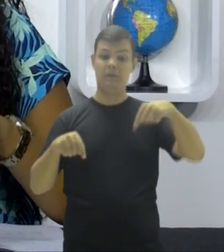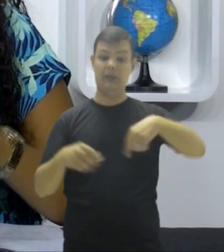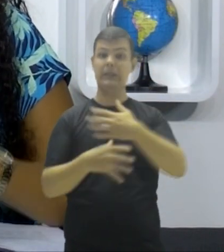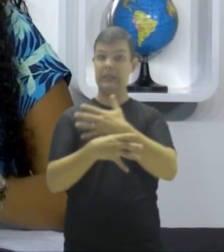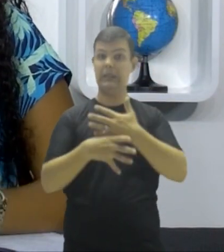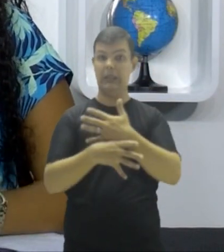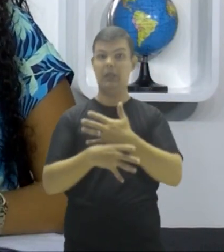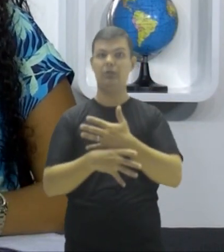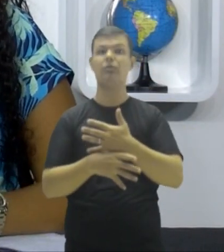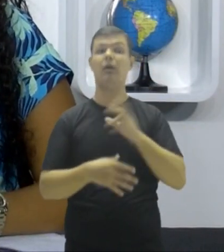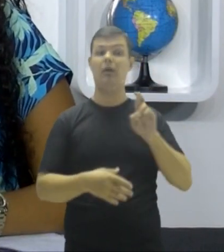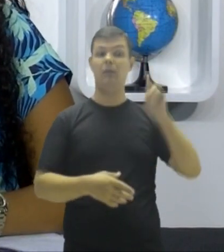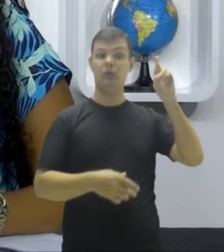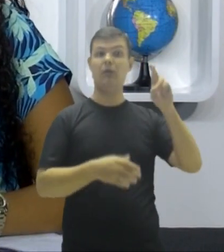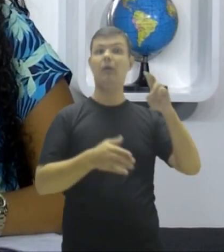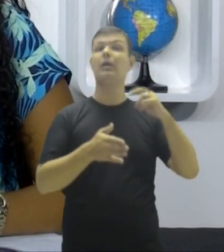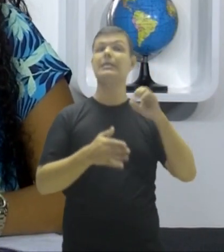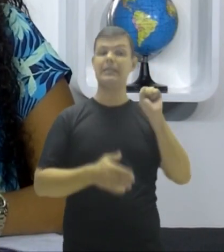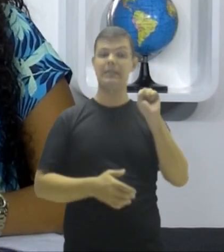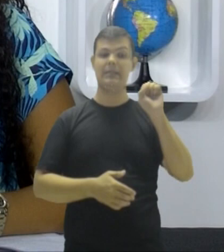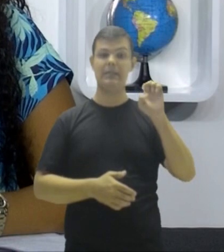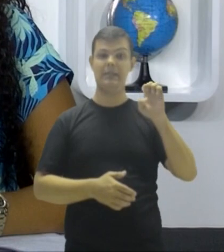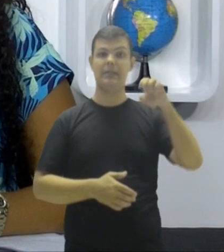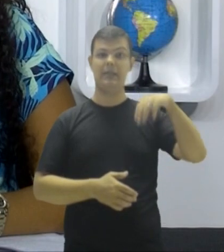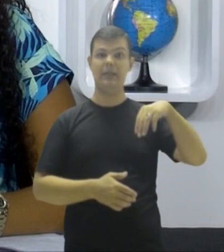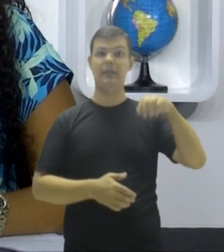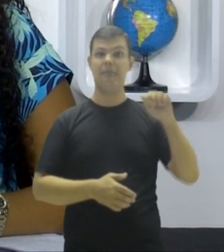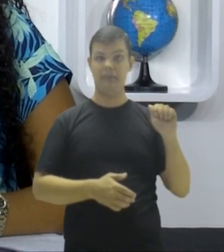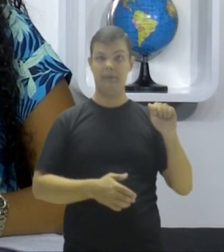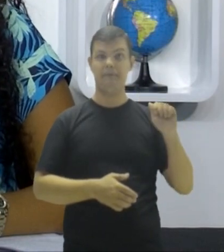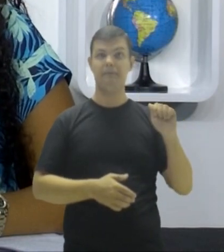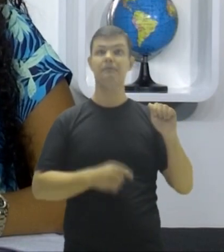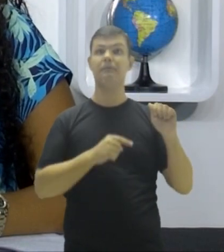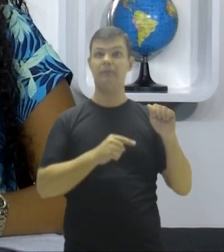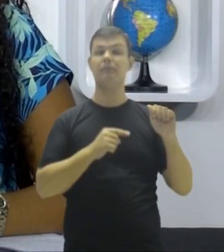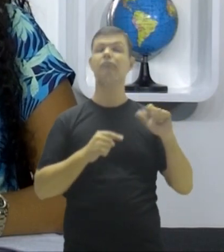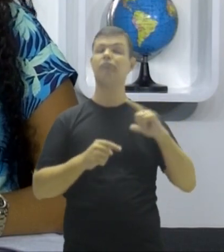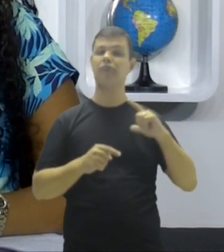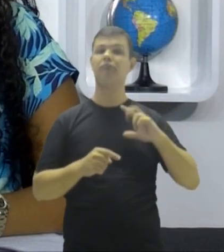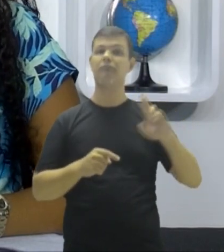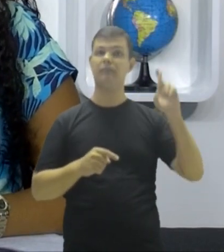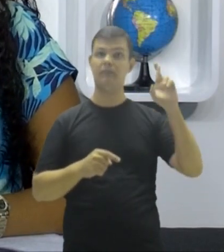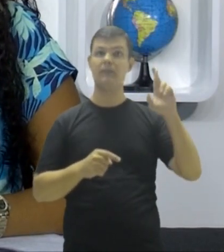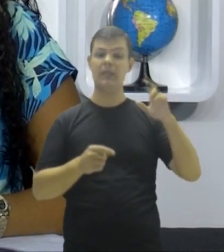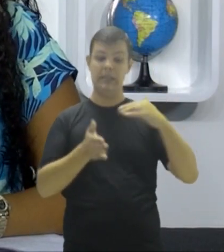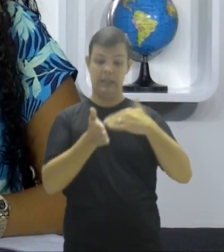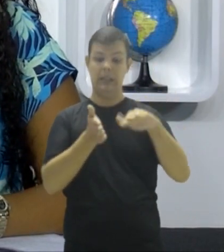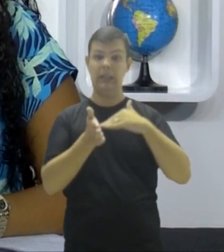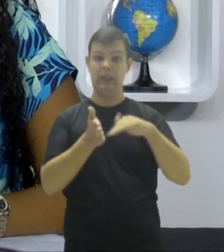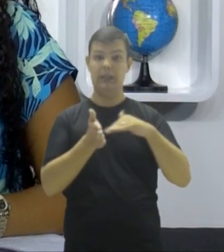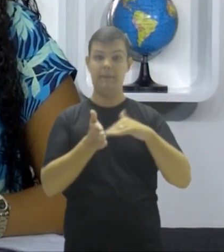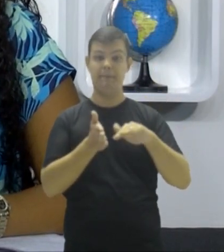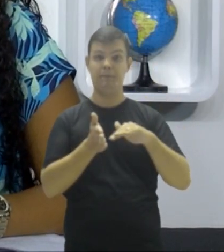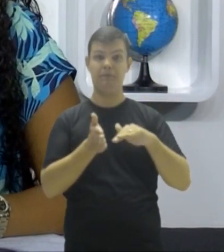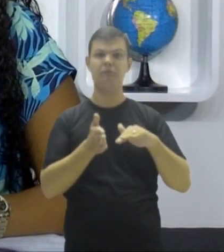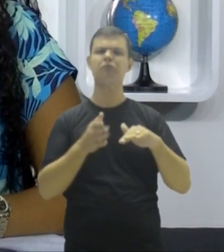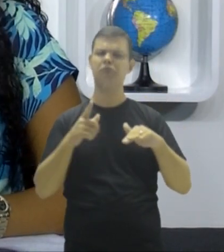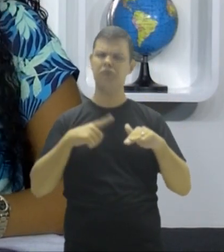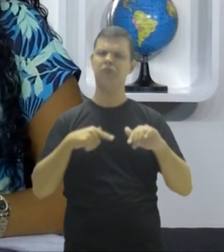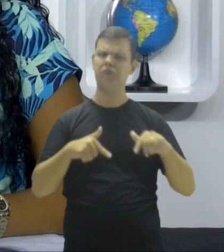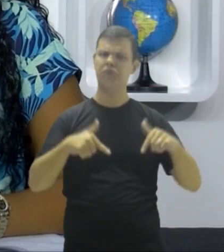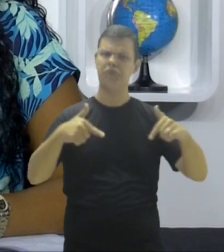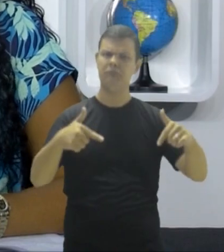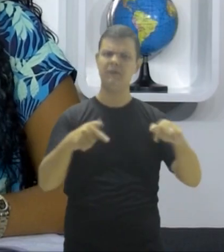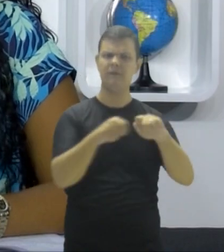na cidade, quem atua é a SEMA, a Secretaria Municipal de Meio Ambiente. E a Secretaria também tem uma ação